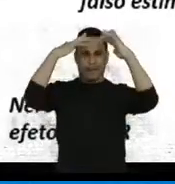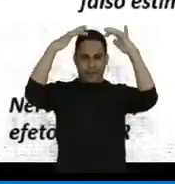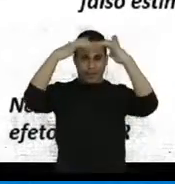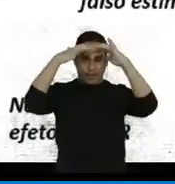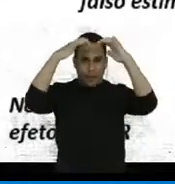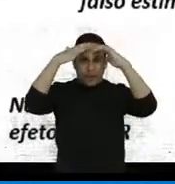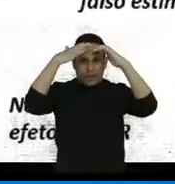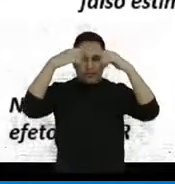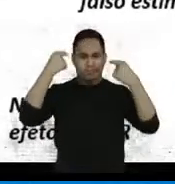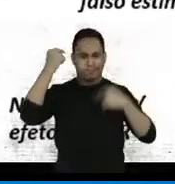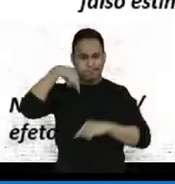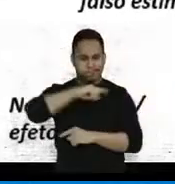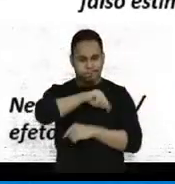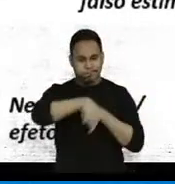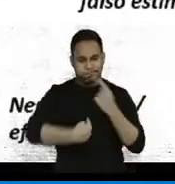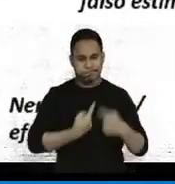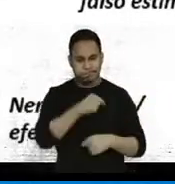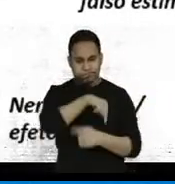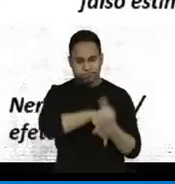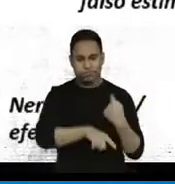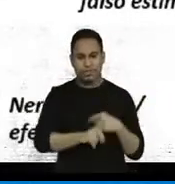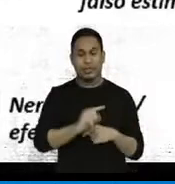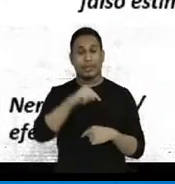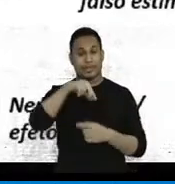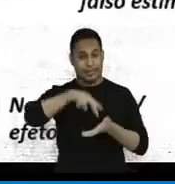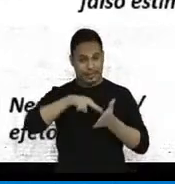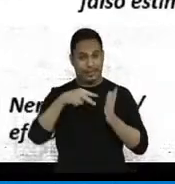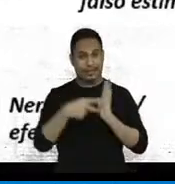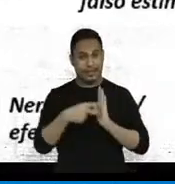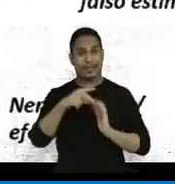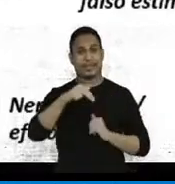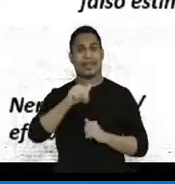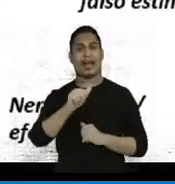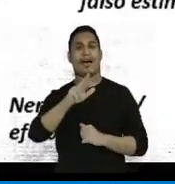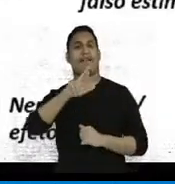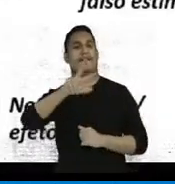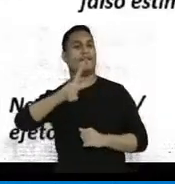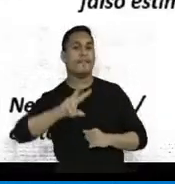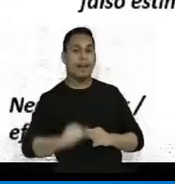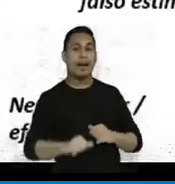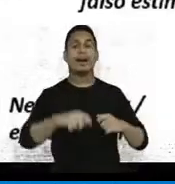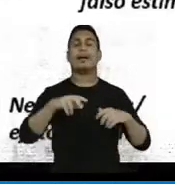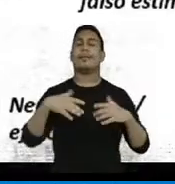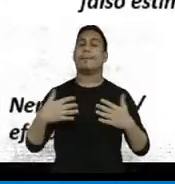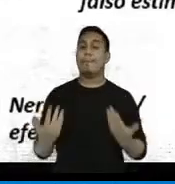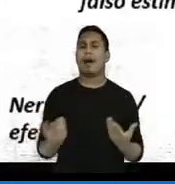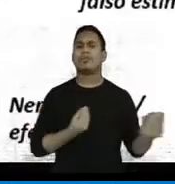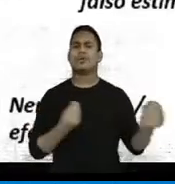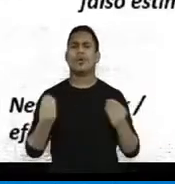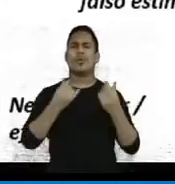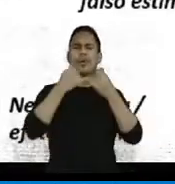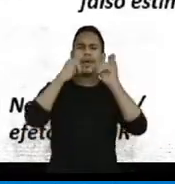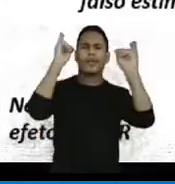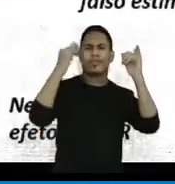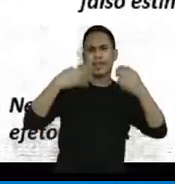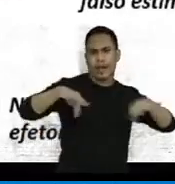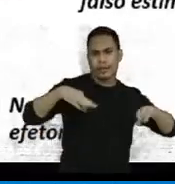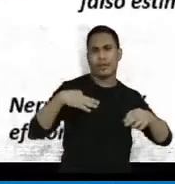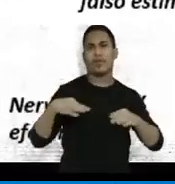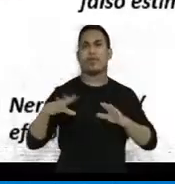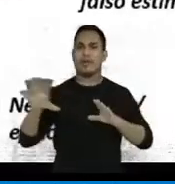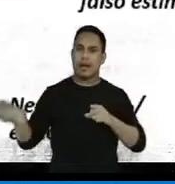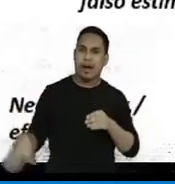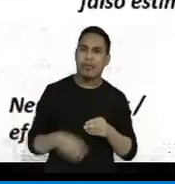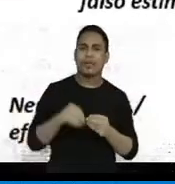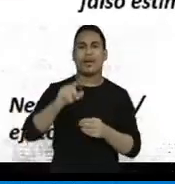gente. É aumentar a serotonina do nosso sistema nervoso e aumentar o GABA do nosso sistema nervoso, que são coisas que